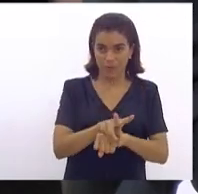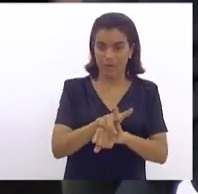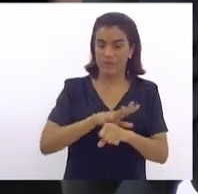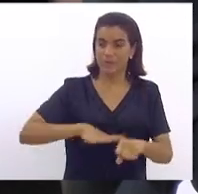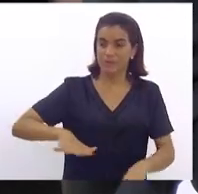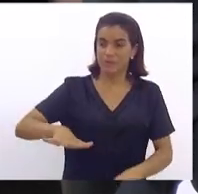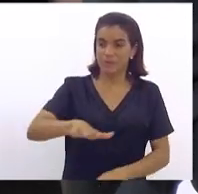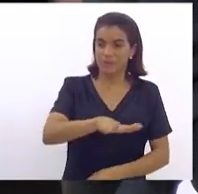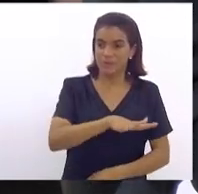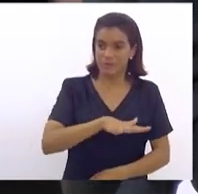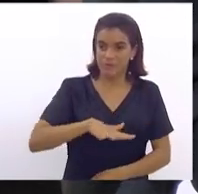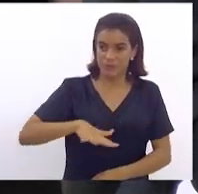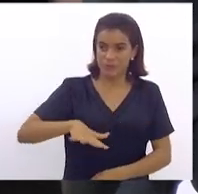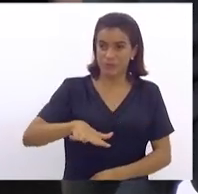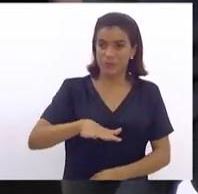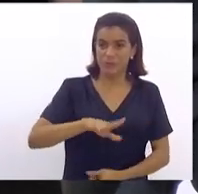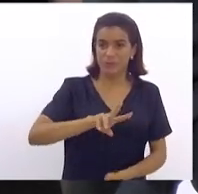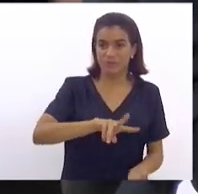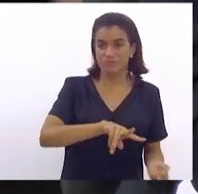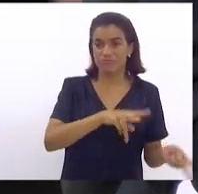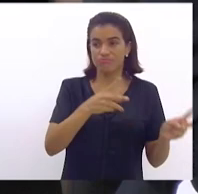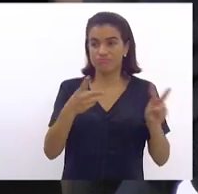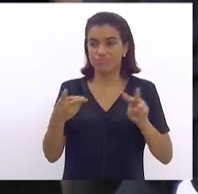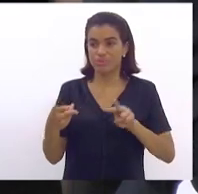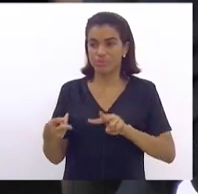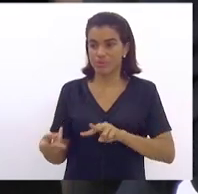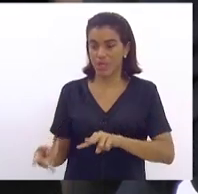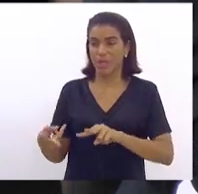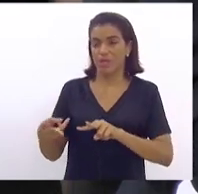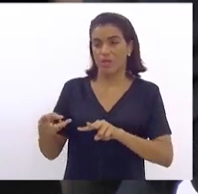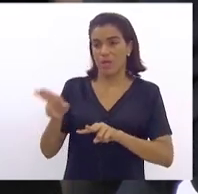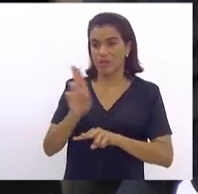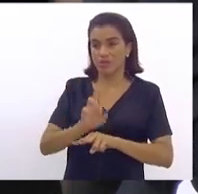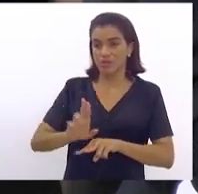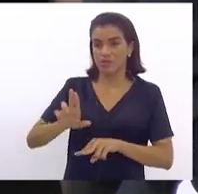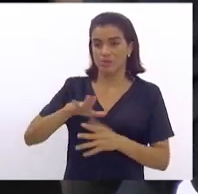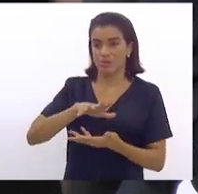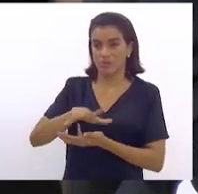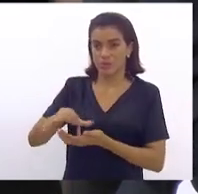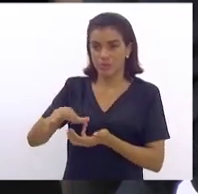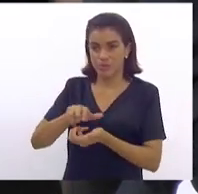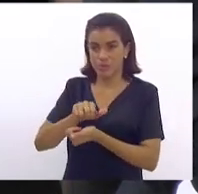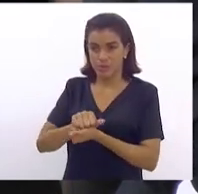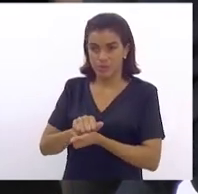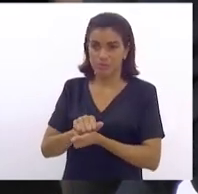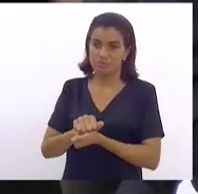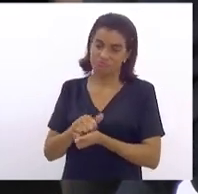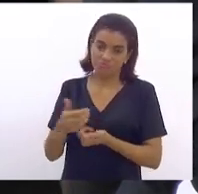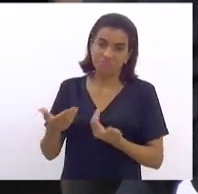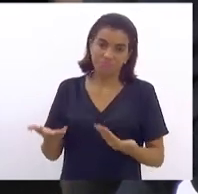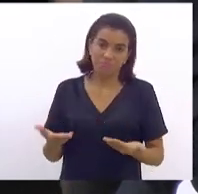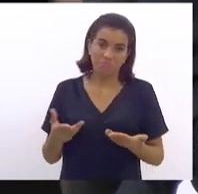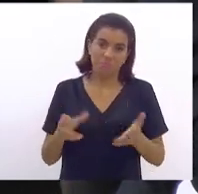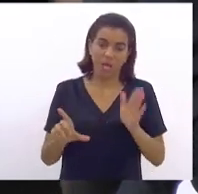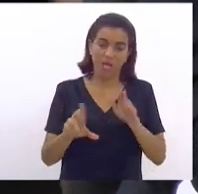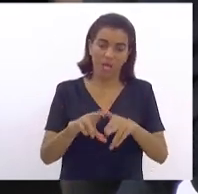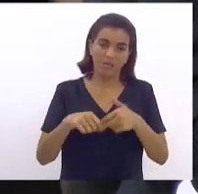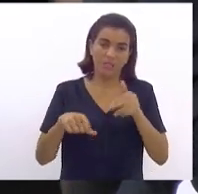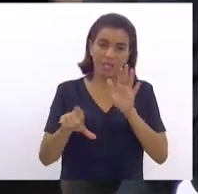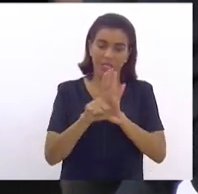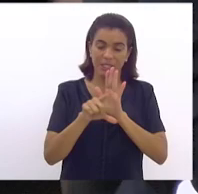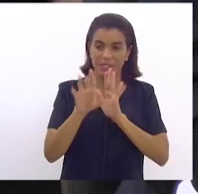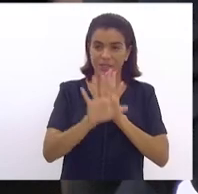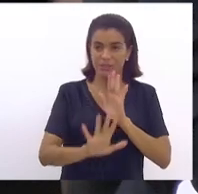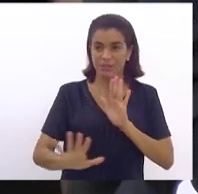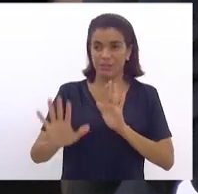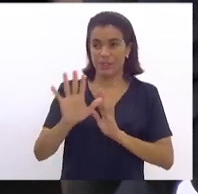integral e levando para a de uso sustentável, que é como ela é vista pela lei nacional, que traça